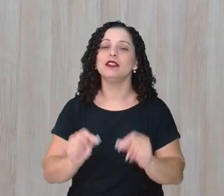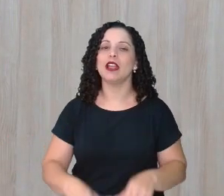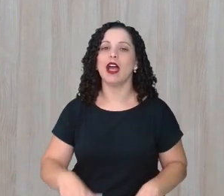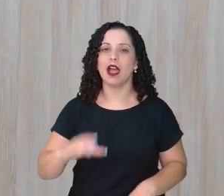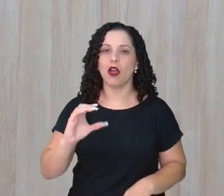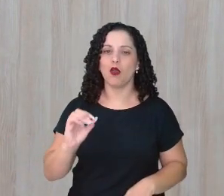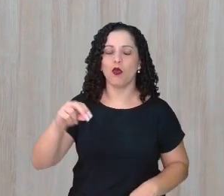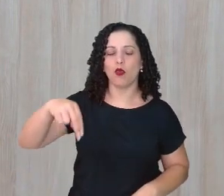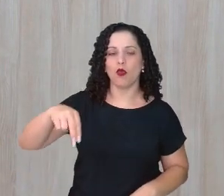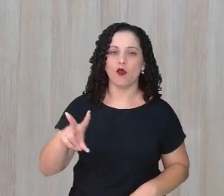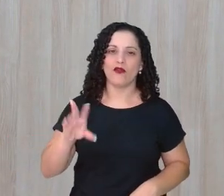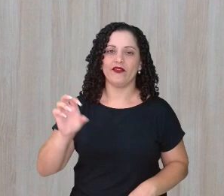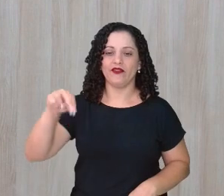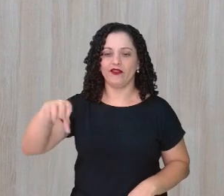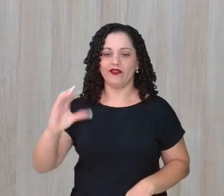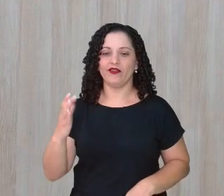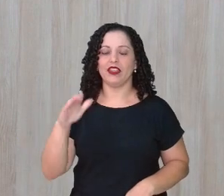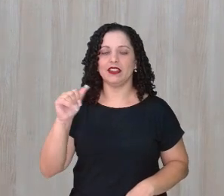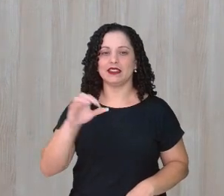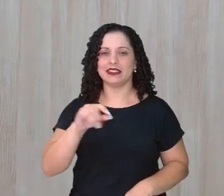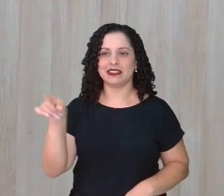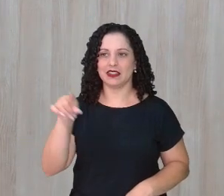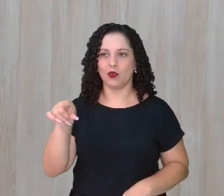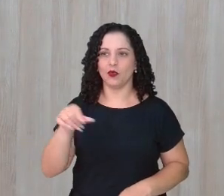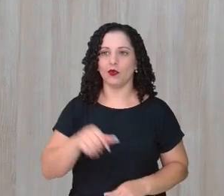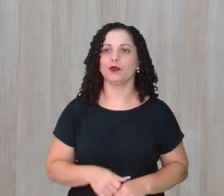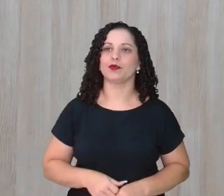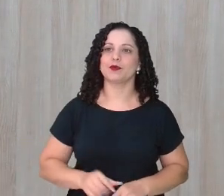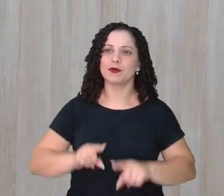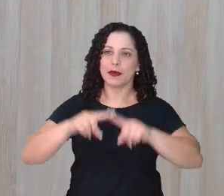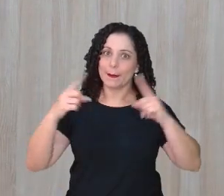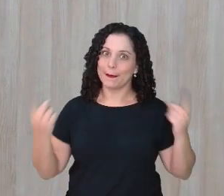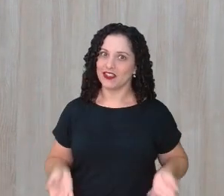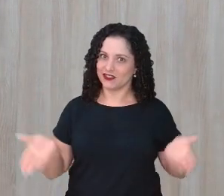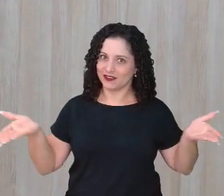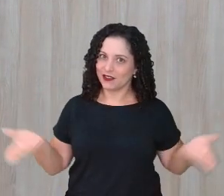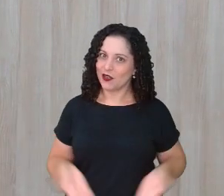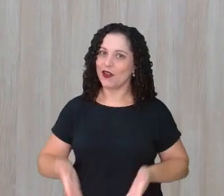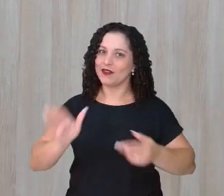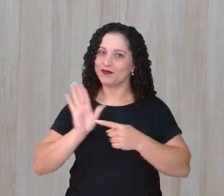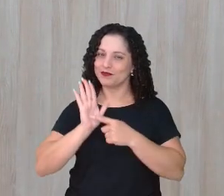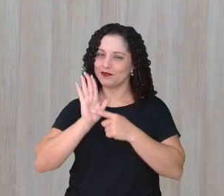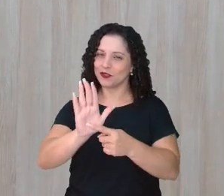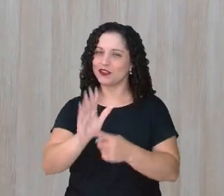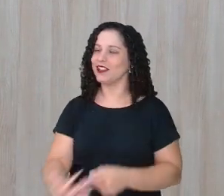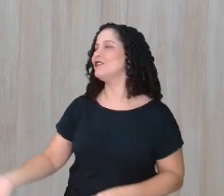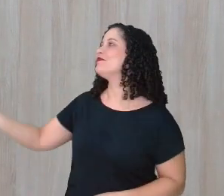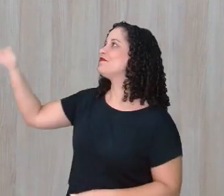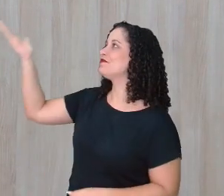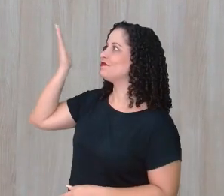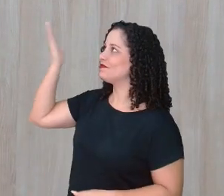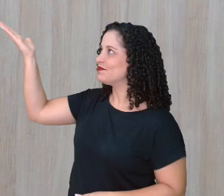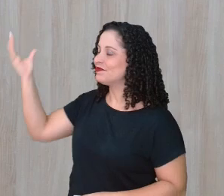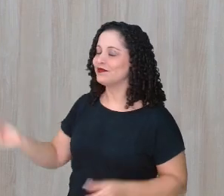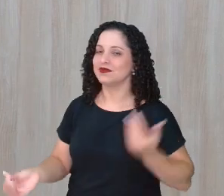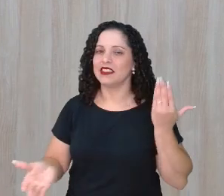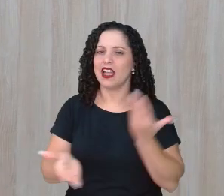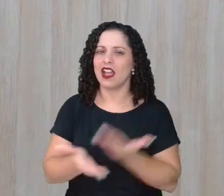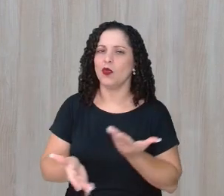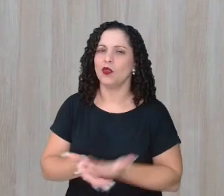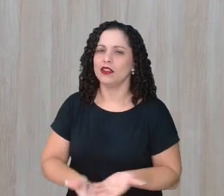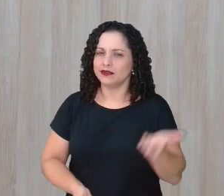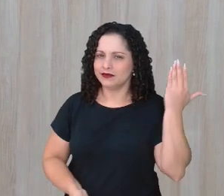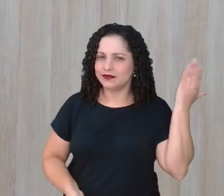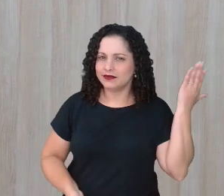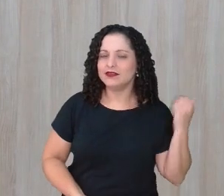Convenção. Mas antes, a gente tem uma coisinha para conversar aqui, A gente, na aula anterior, falou